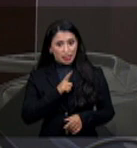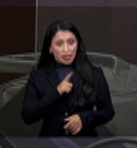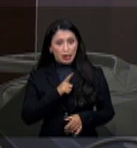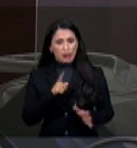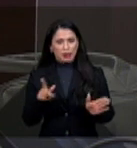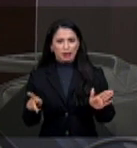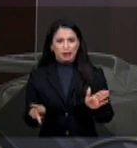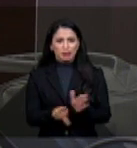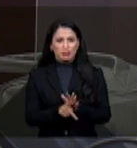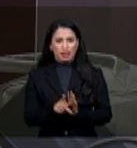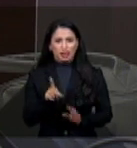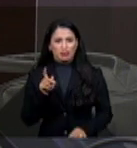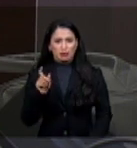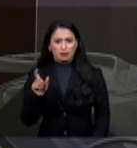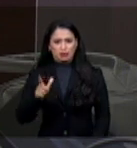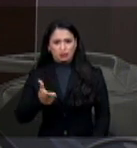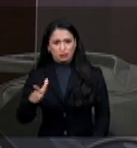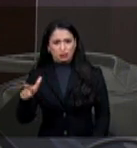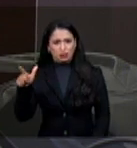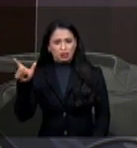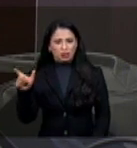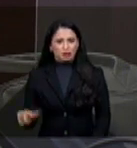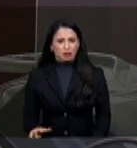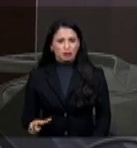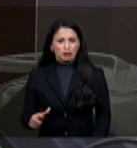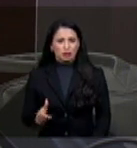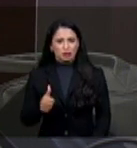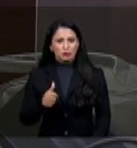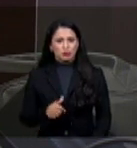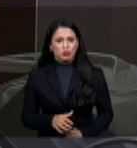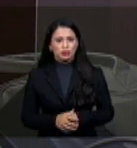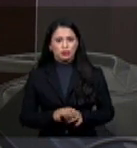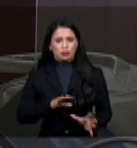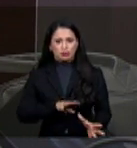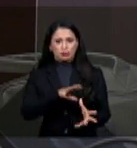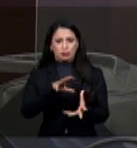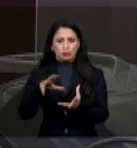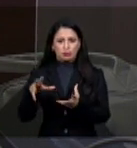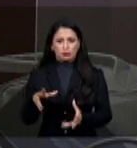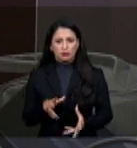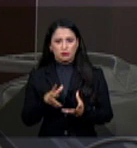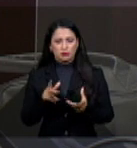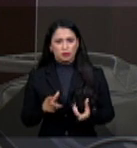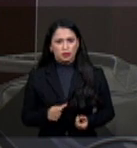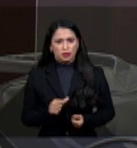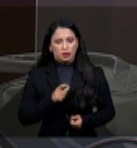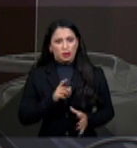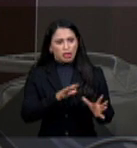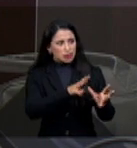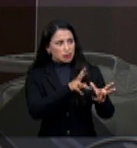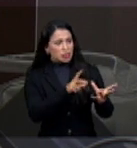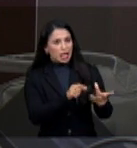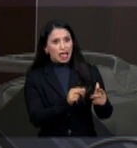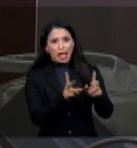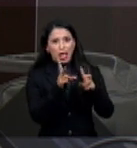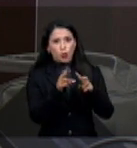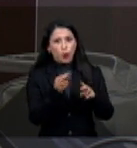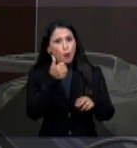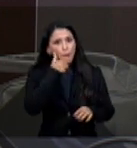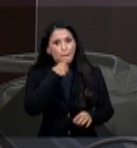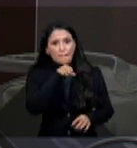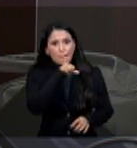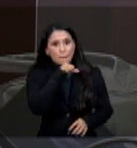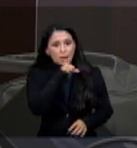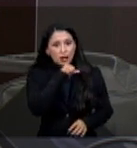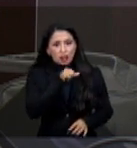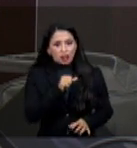mulher. Essa outra mulher é a Mãe Terra. Sim, para nós, povos indígenas, a Terra é a nossa mãe. E essa concepção é